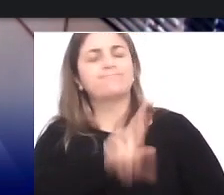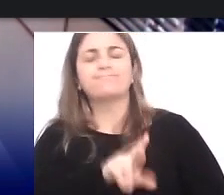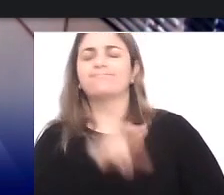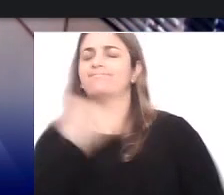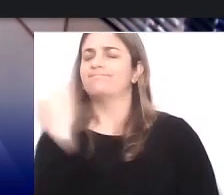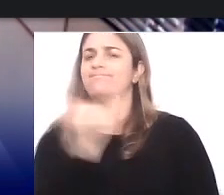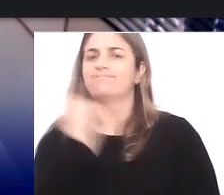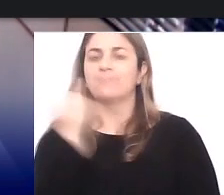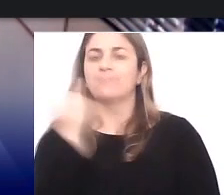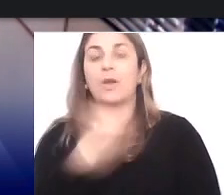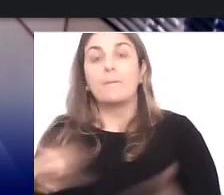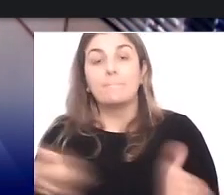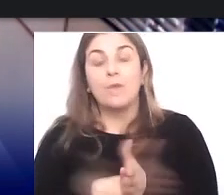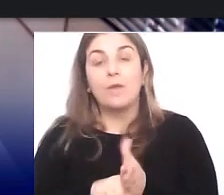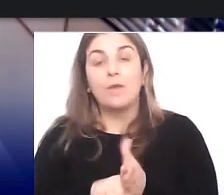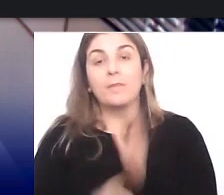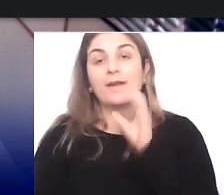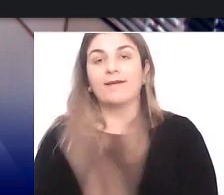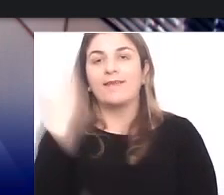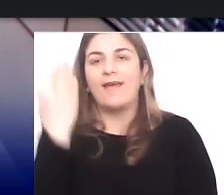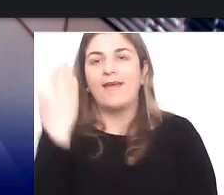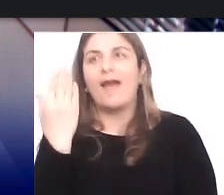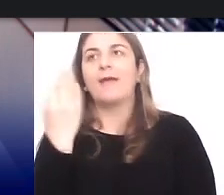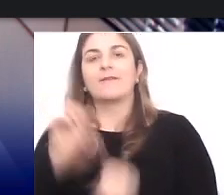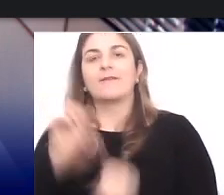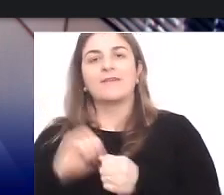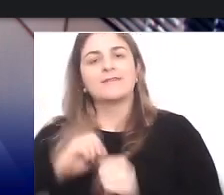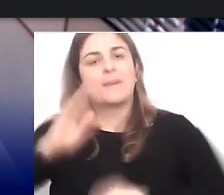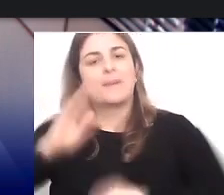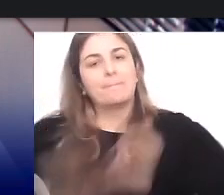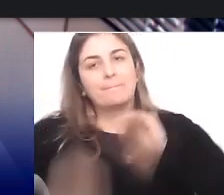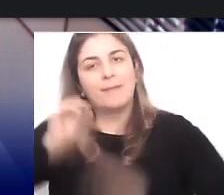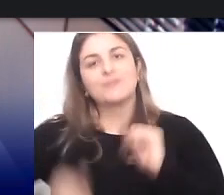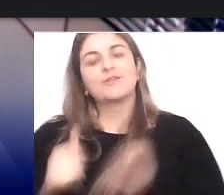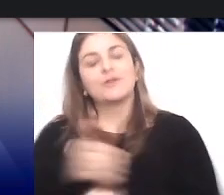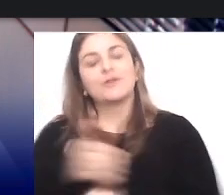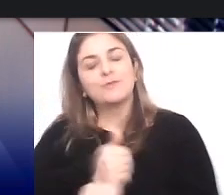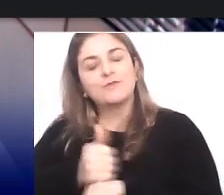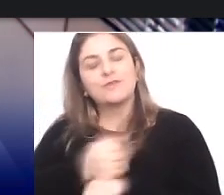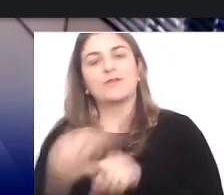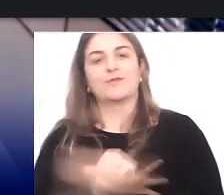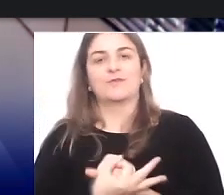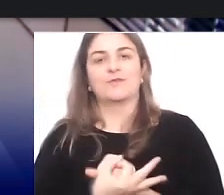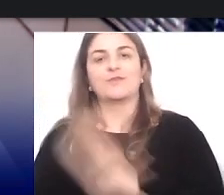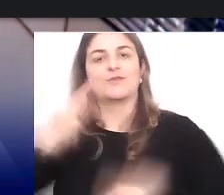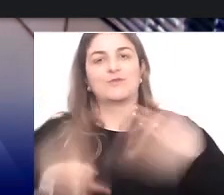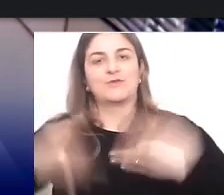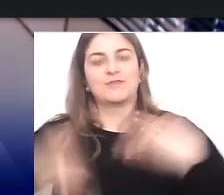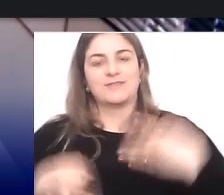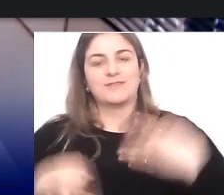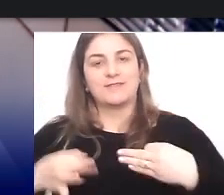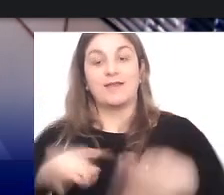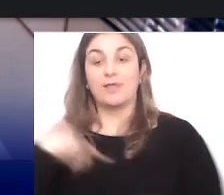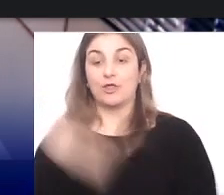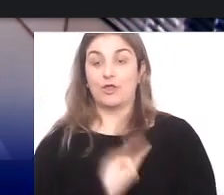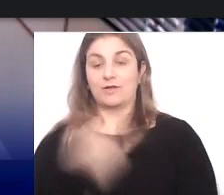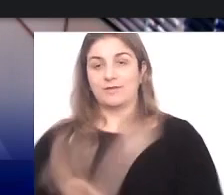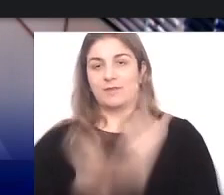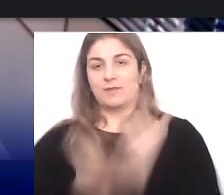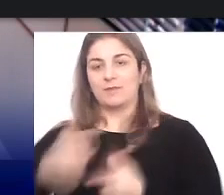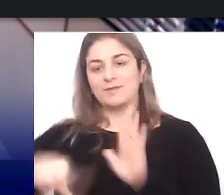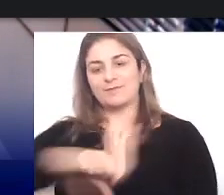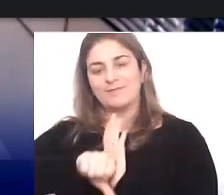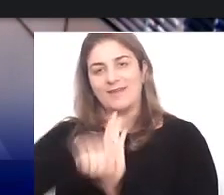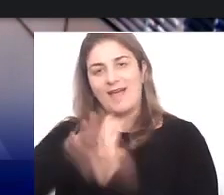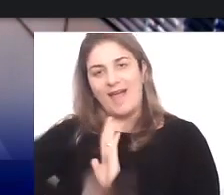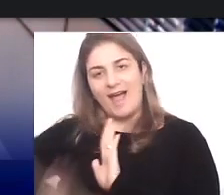própria realização da justiça. Não existe justiça sem um advogado. E nós, que trabalhamos na esfera penal, não só cada dia nos